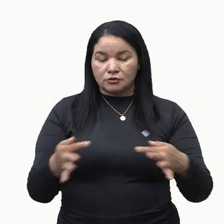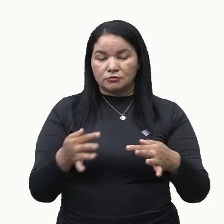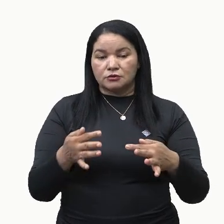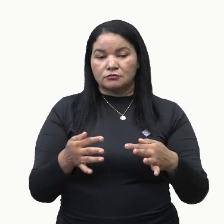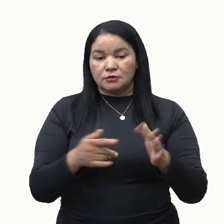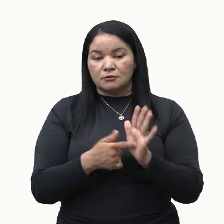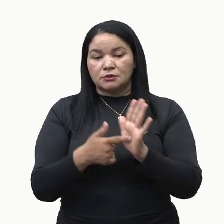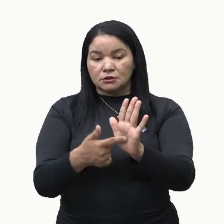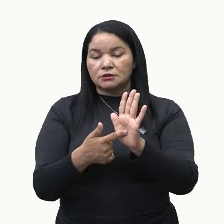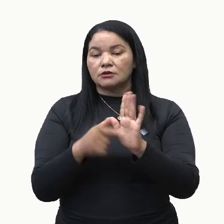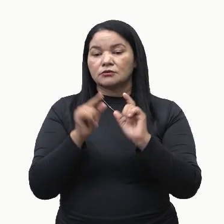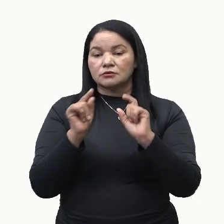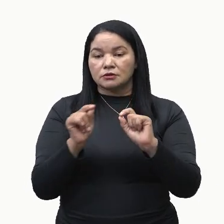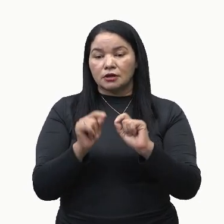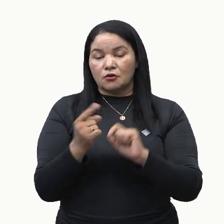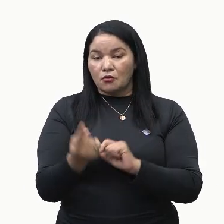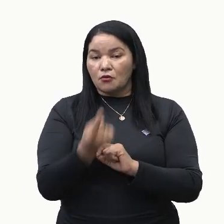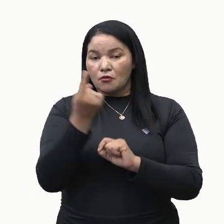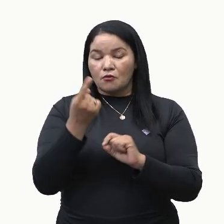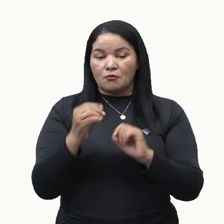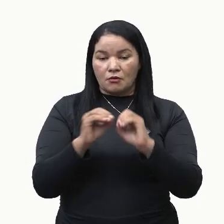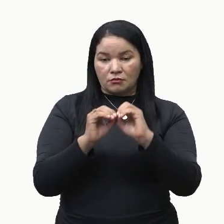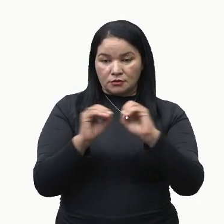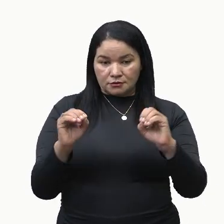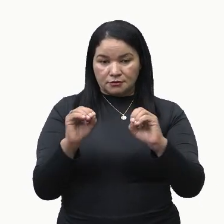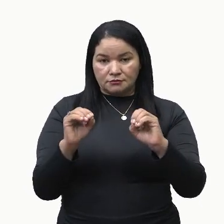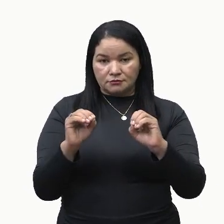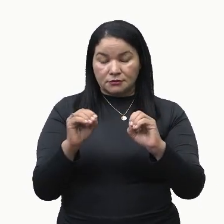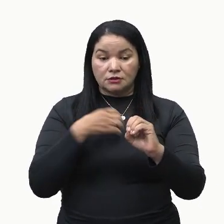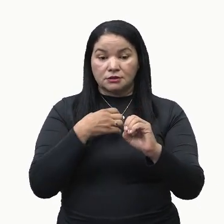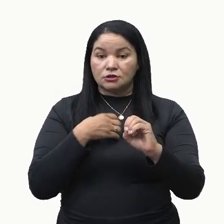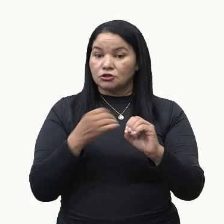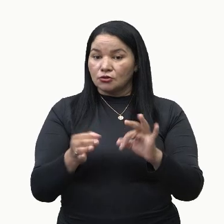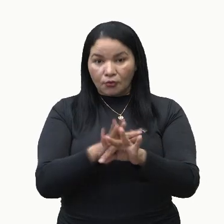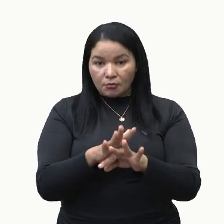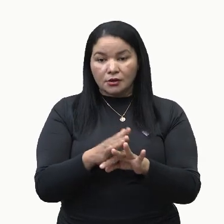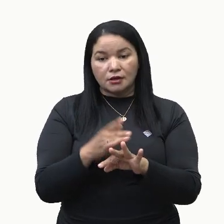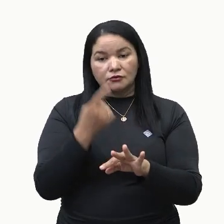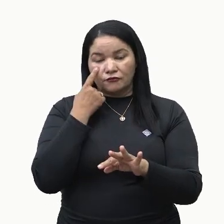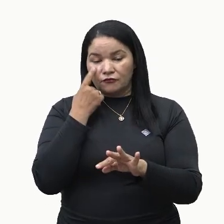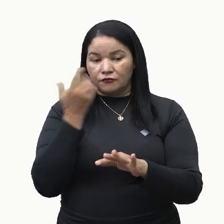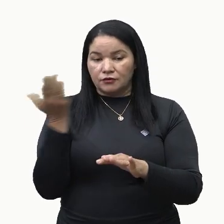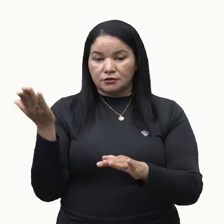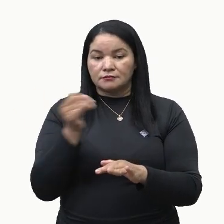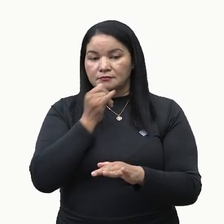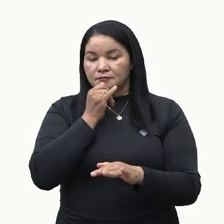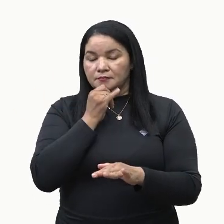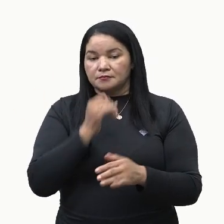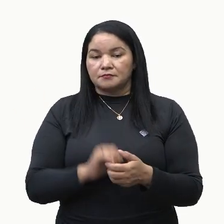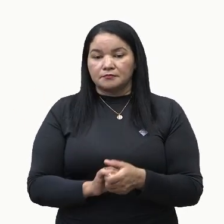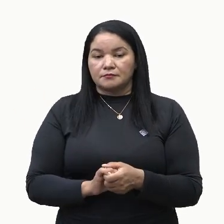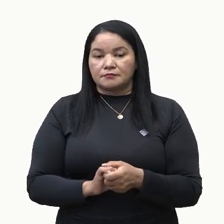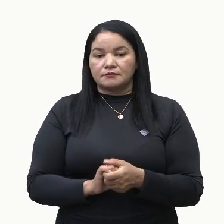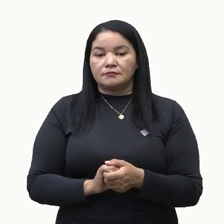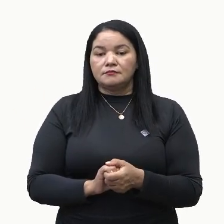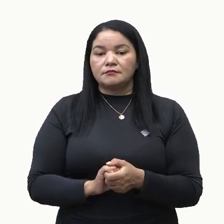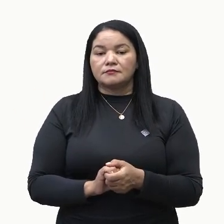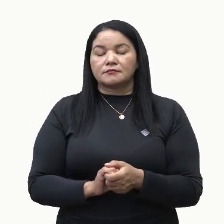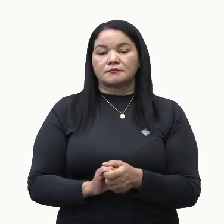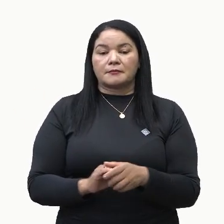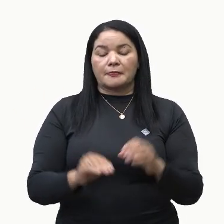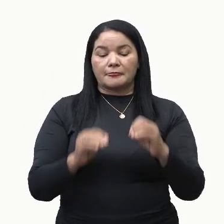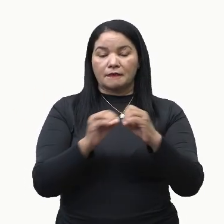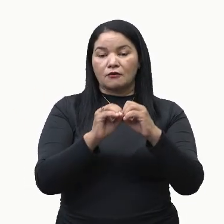apresenta apenas uma oração, ele tem sentido completo. Ó, é chamada de oração